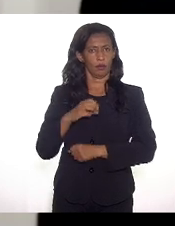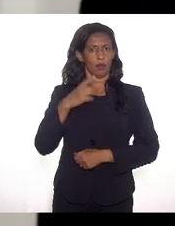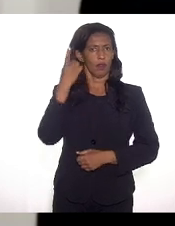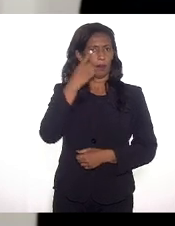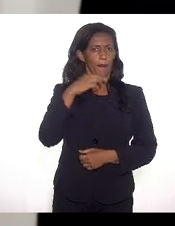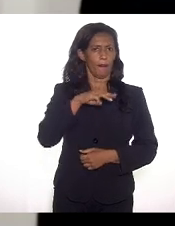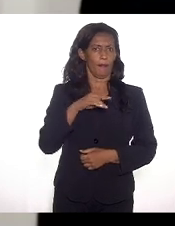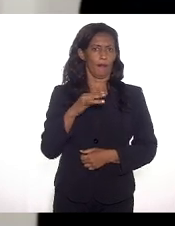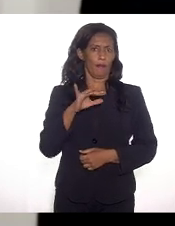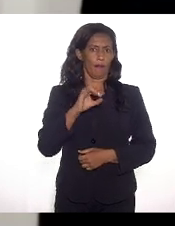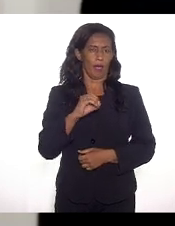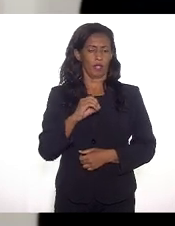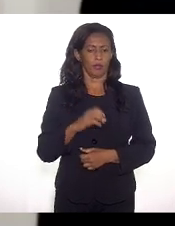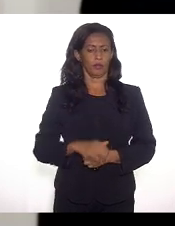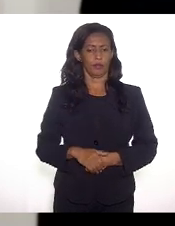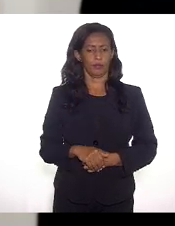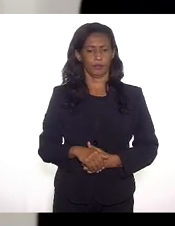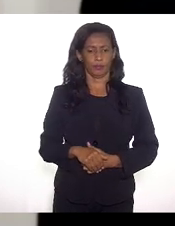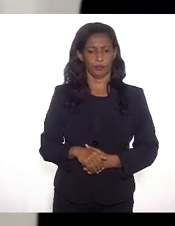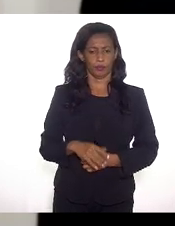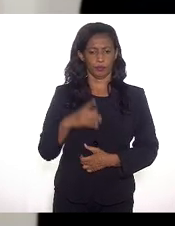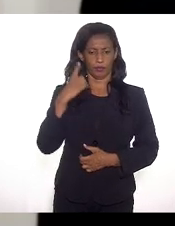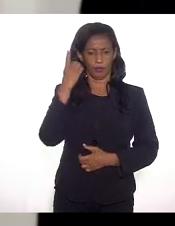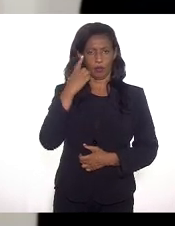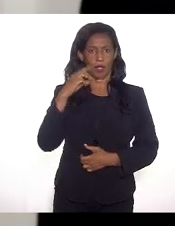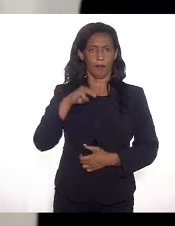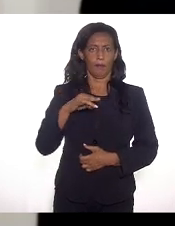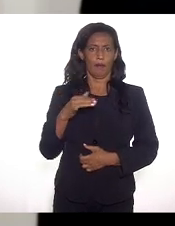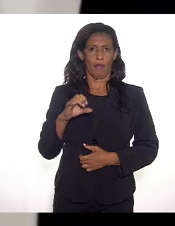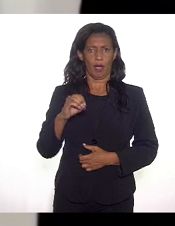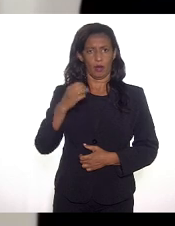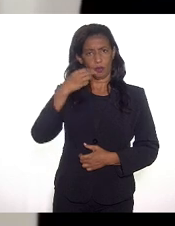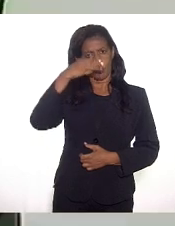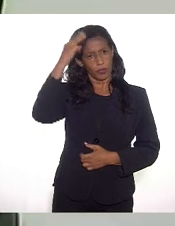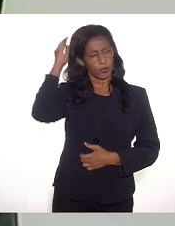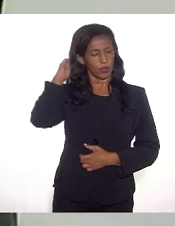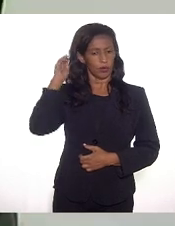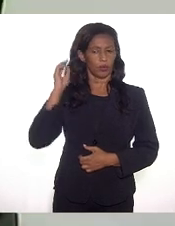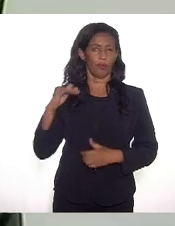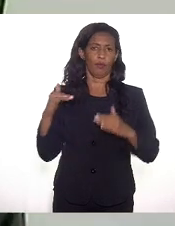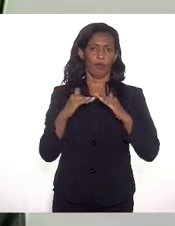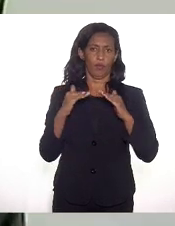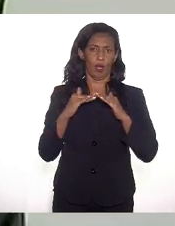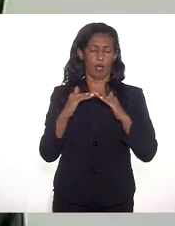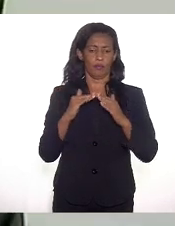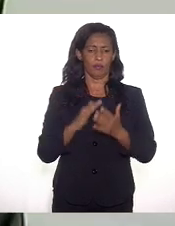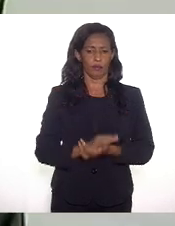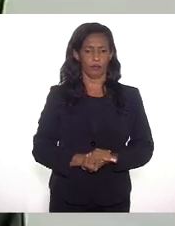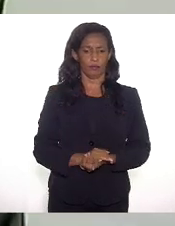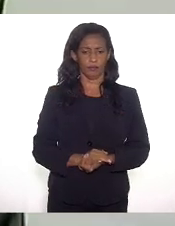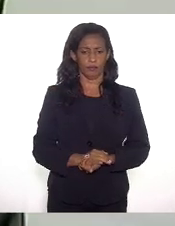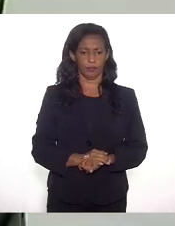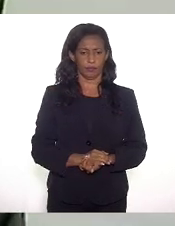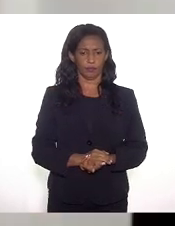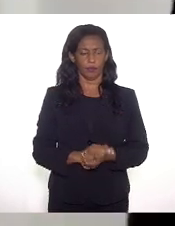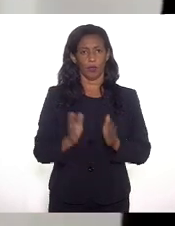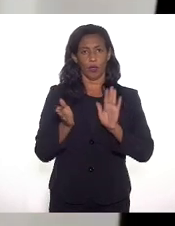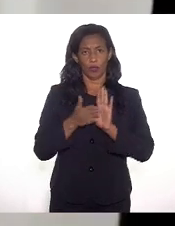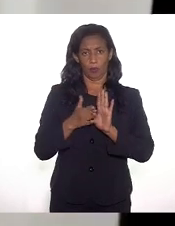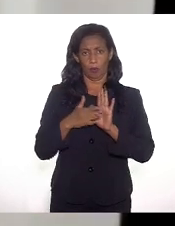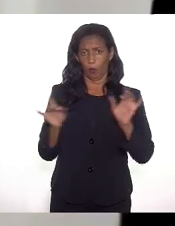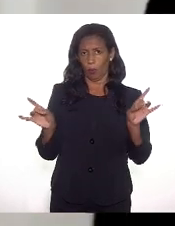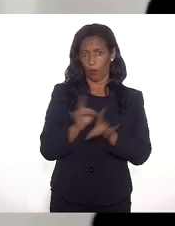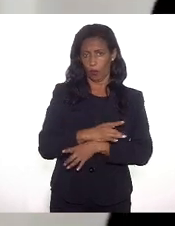Canella. Deputado Márcio Canella. Deputado Márcio Pacheco. Favorável. Os pareceres